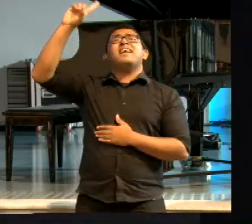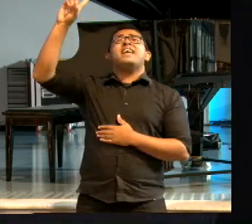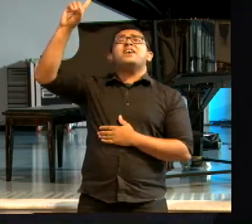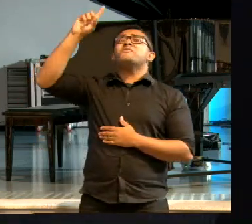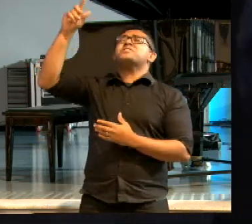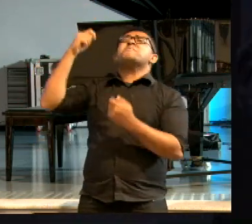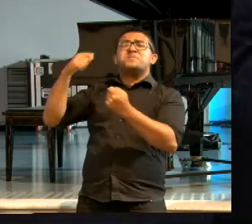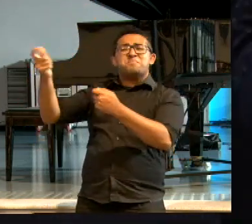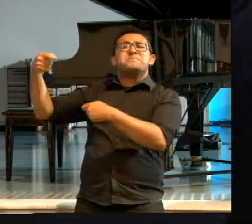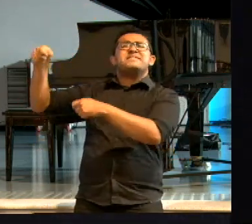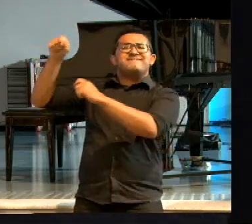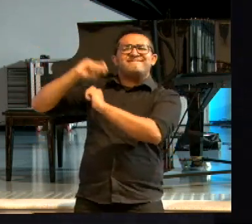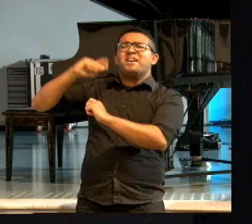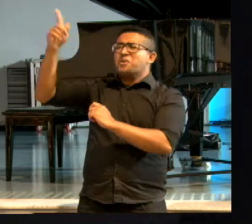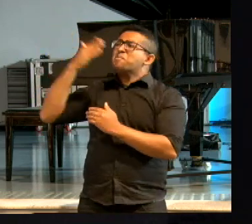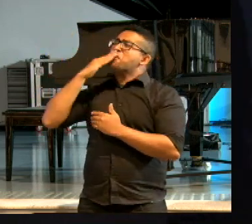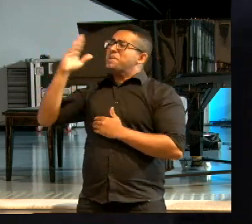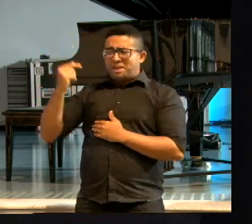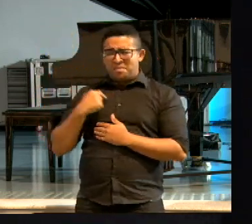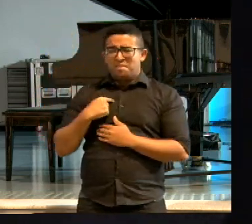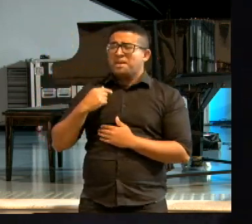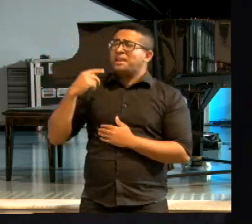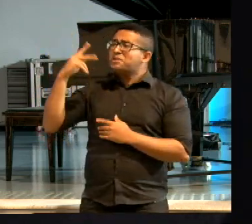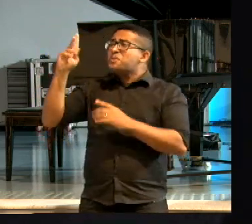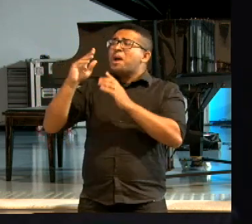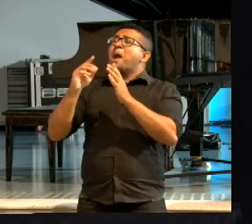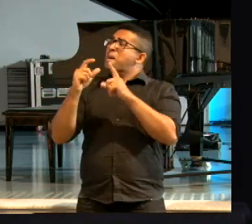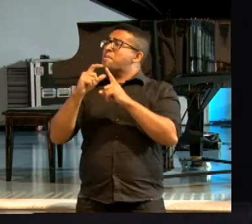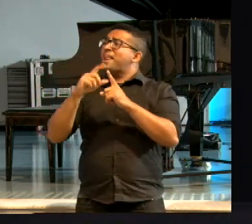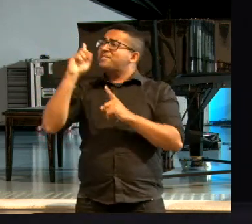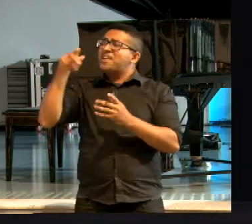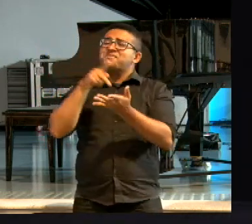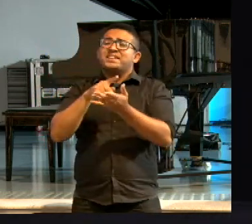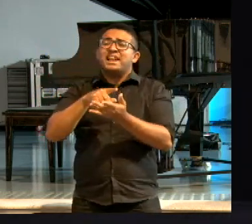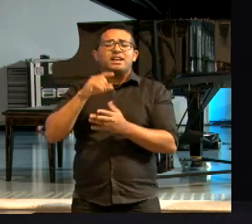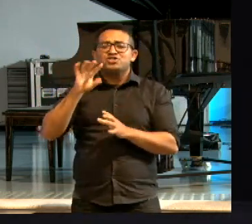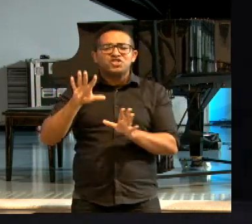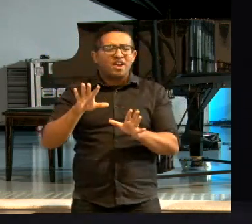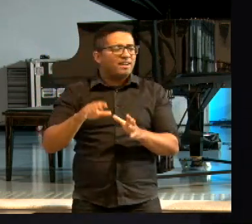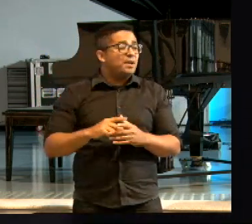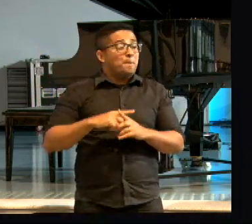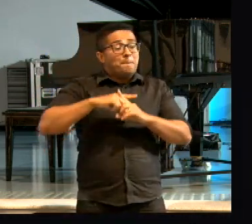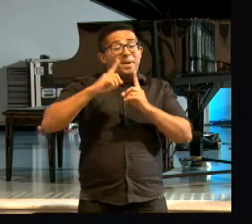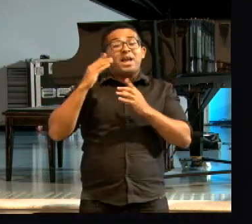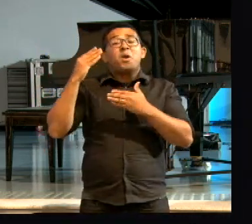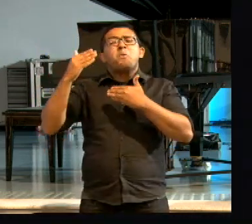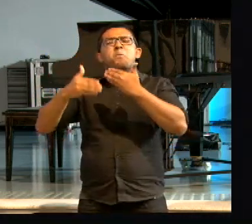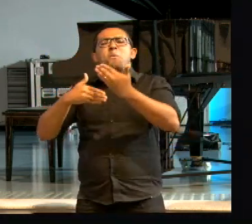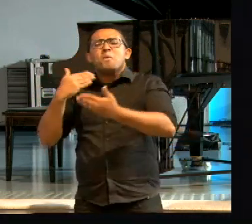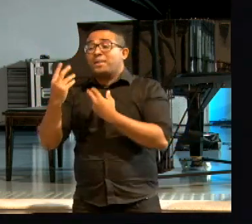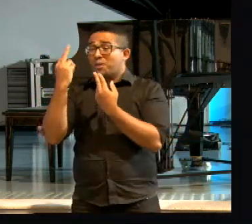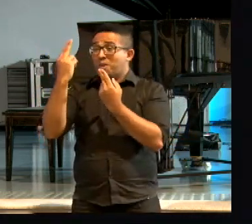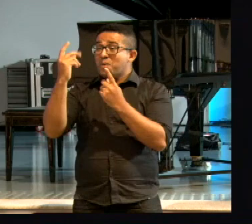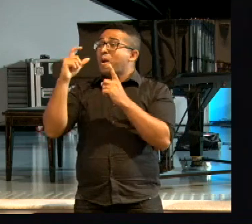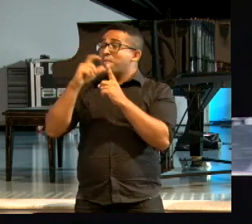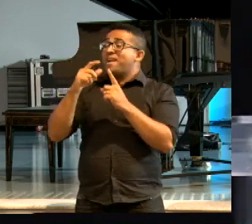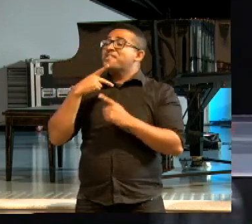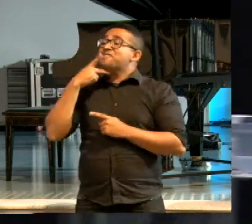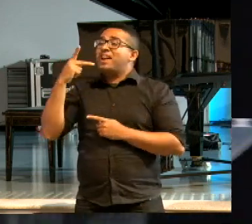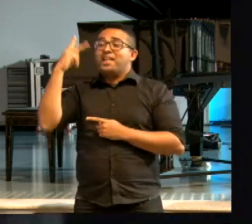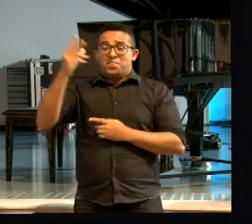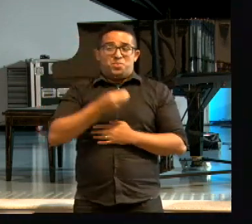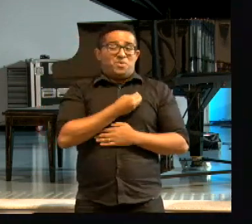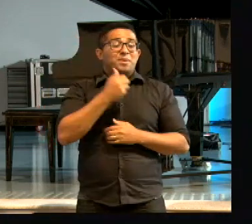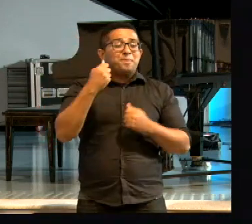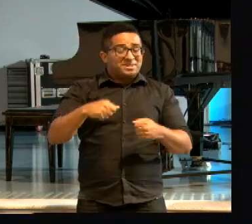é devedor daquilo que prometeu, a tua palavra é verdade, o Senhor está comprometido com isso. Mas quando a mesma palavra fala a respeito de uma área da vida